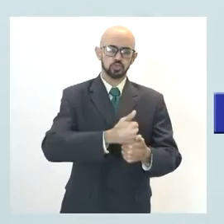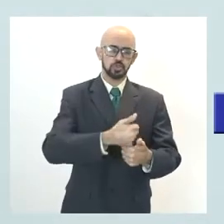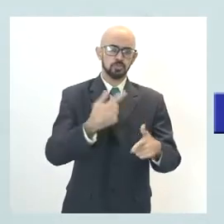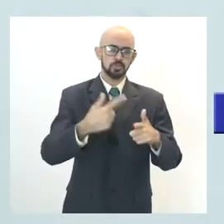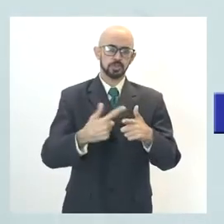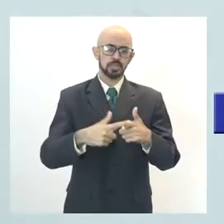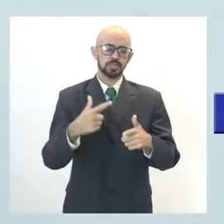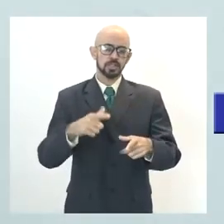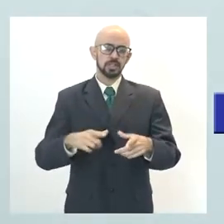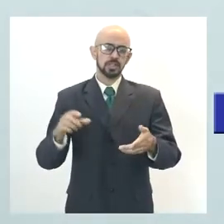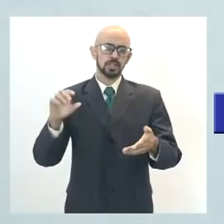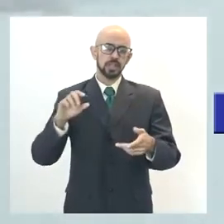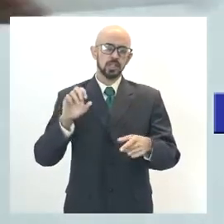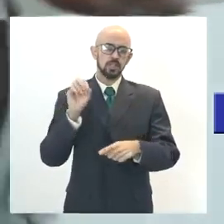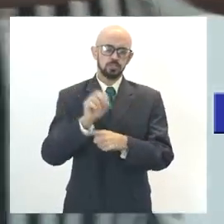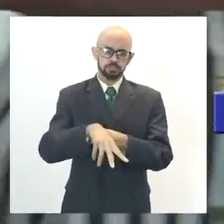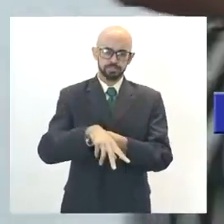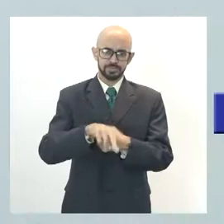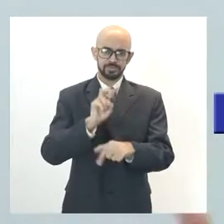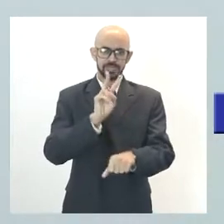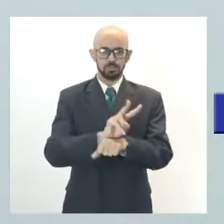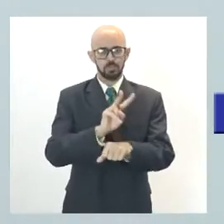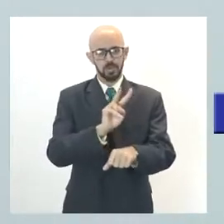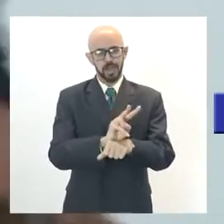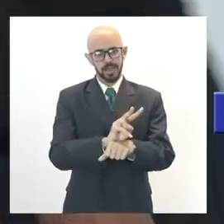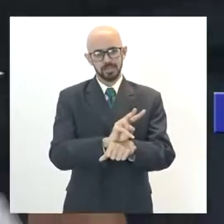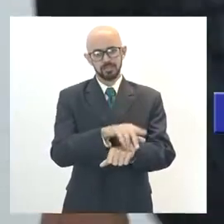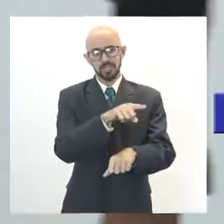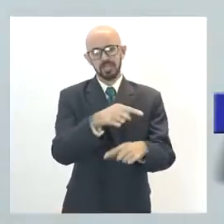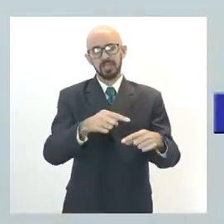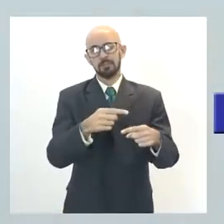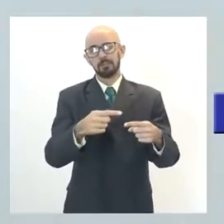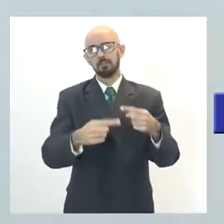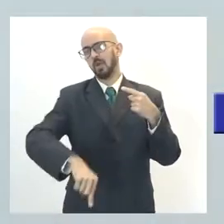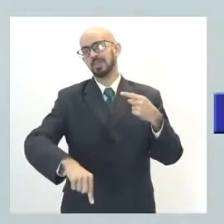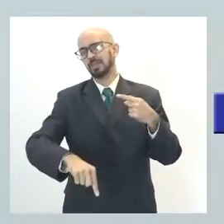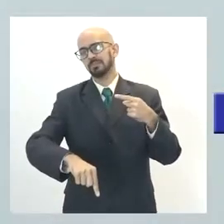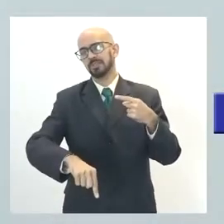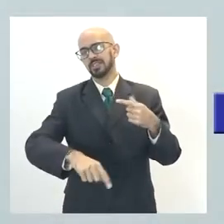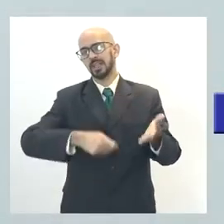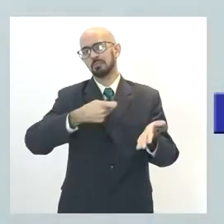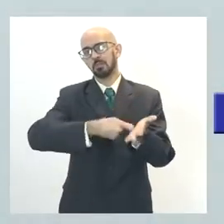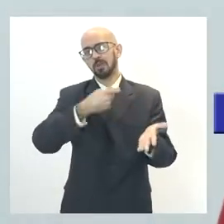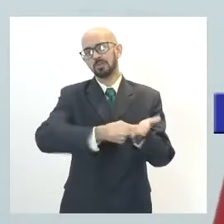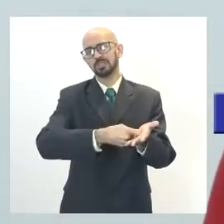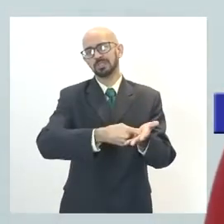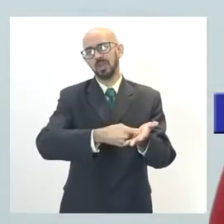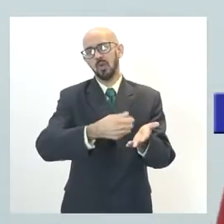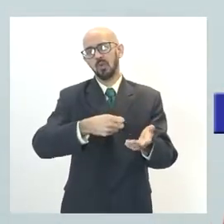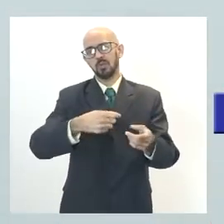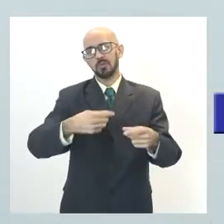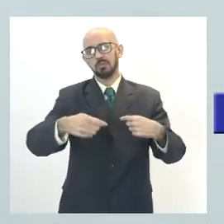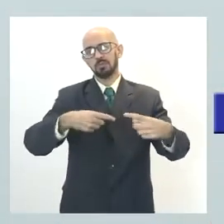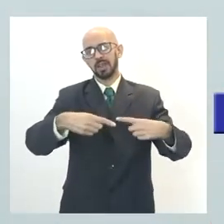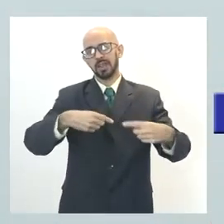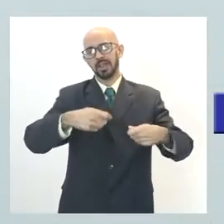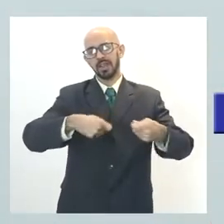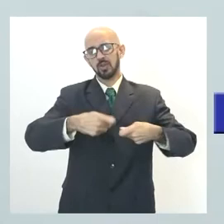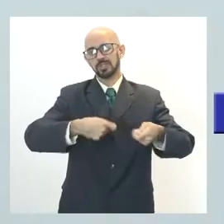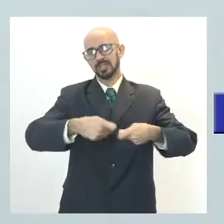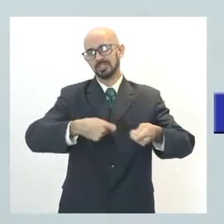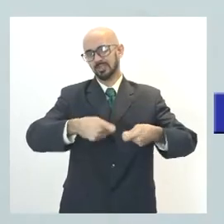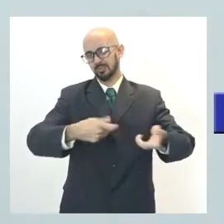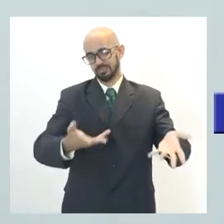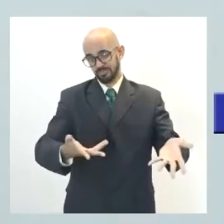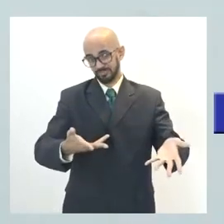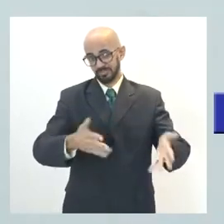tem os vínculos temporários você na verdade impede que o servidor faça essa a pressão numa negociação mas tão pouco para ele